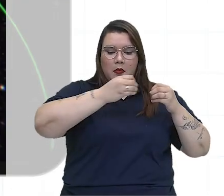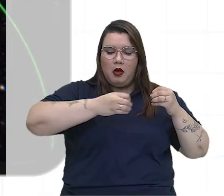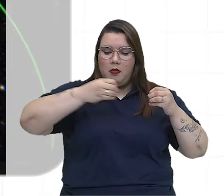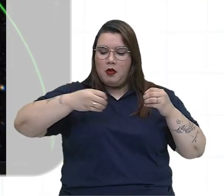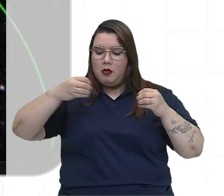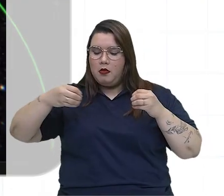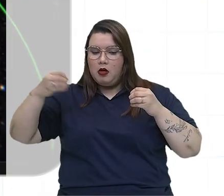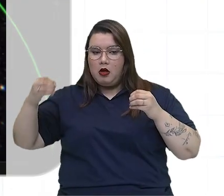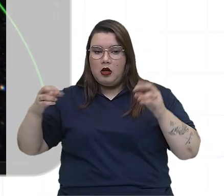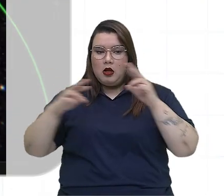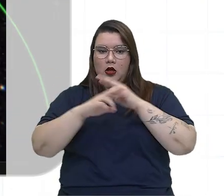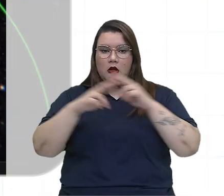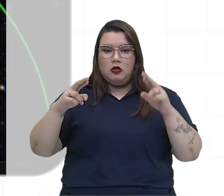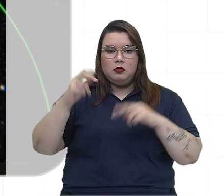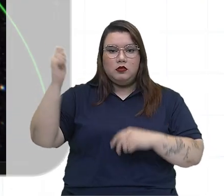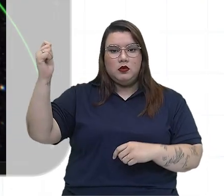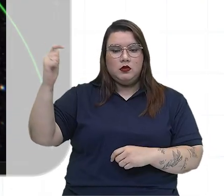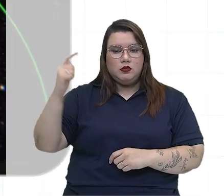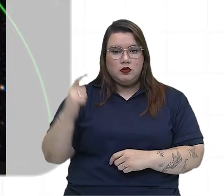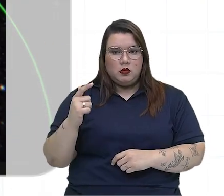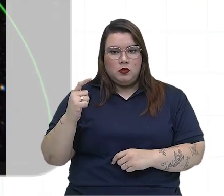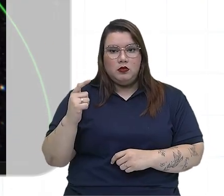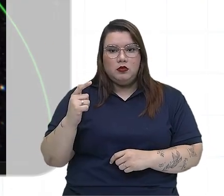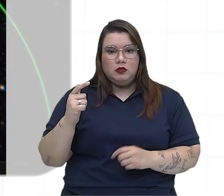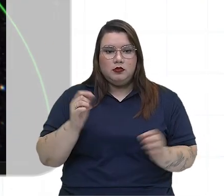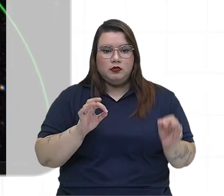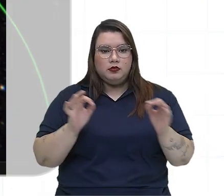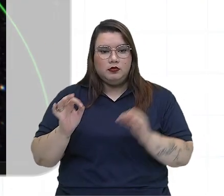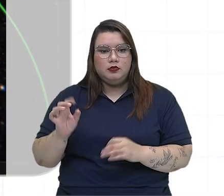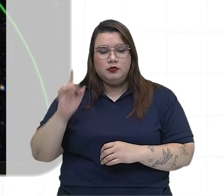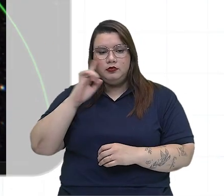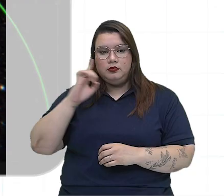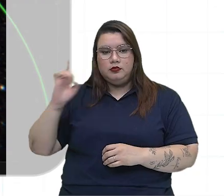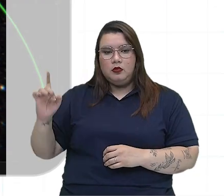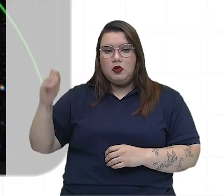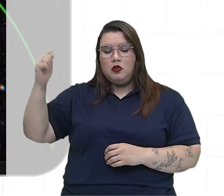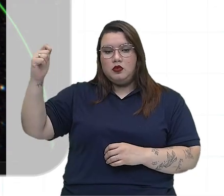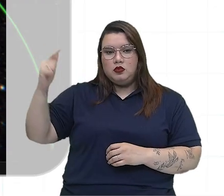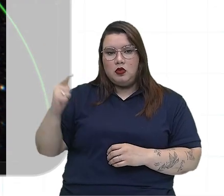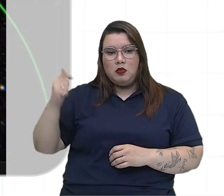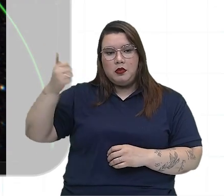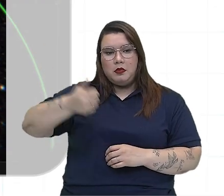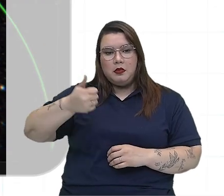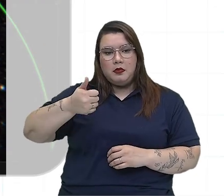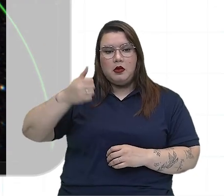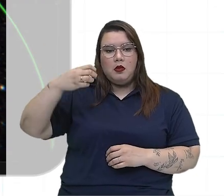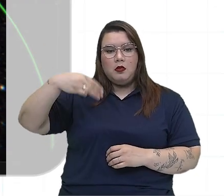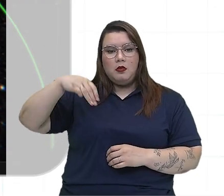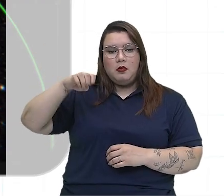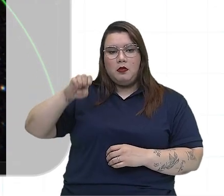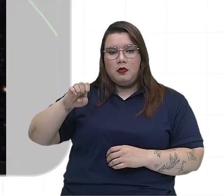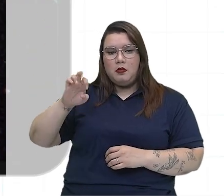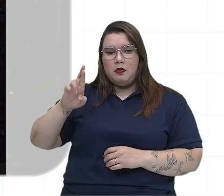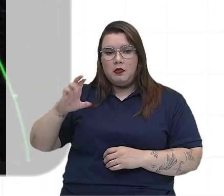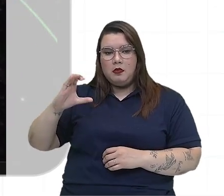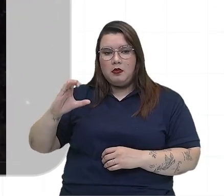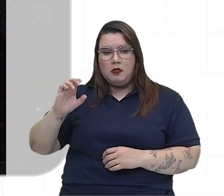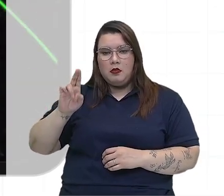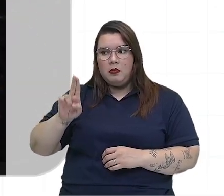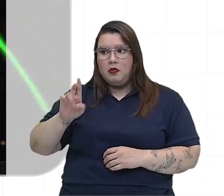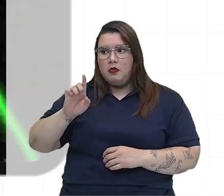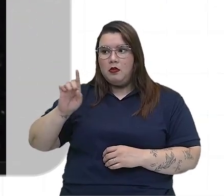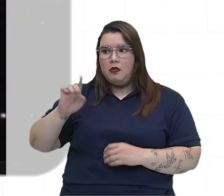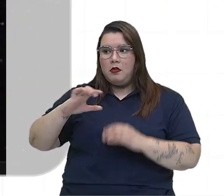planetas em relação ao nosso sistema solar. Então, temos o Sol e, em primeiro, Mercúrio. Vamos ver,